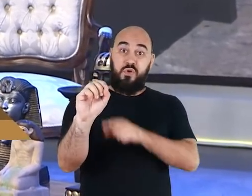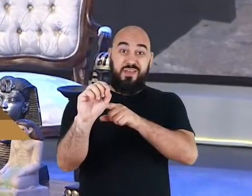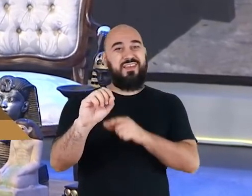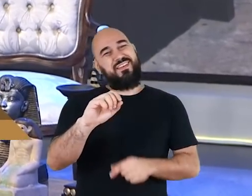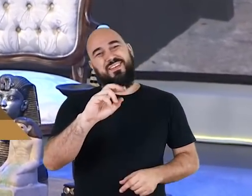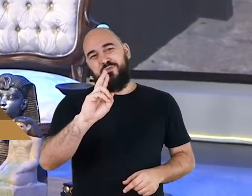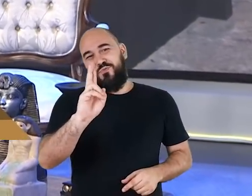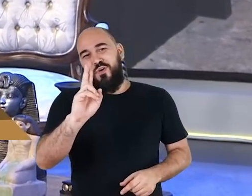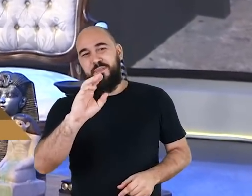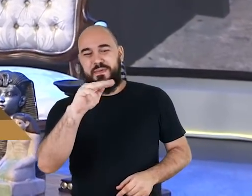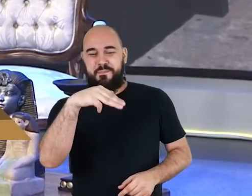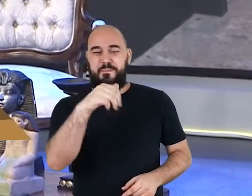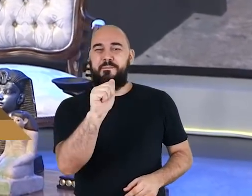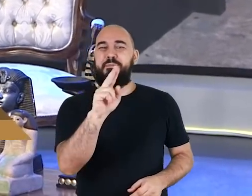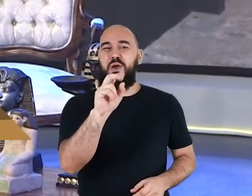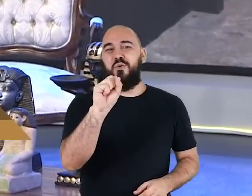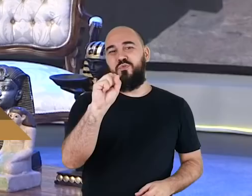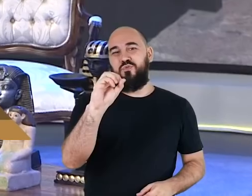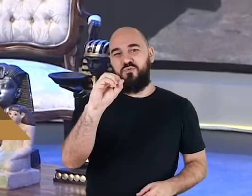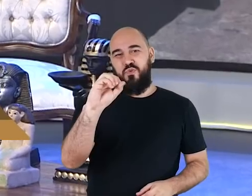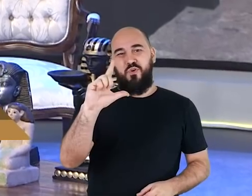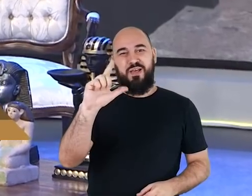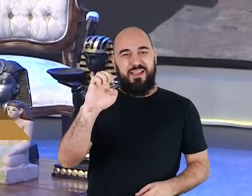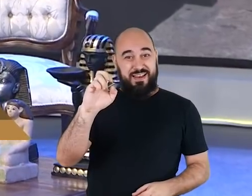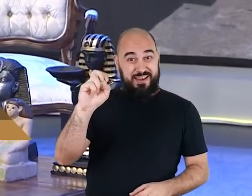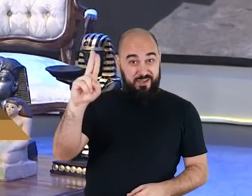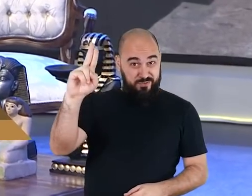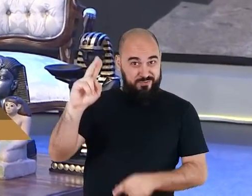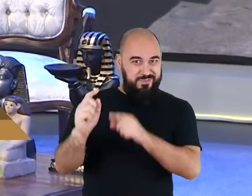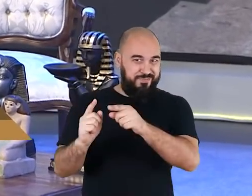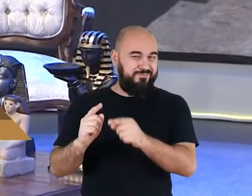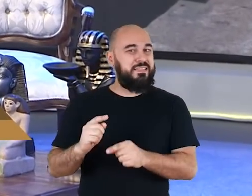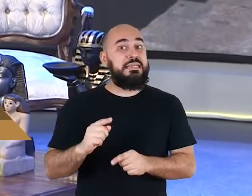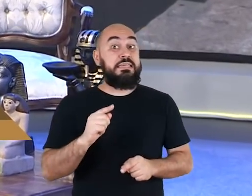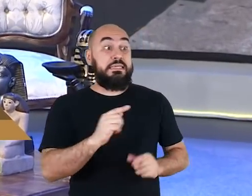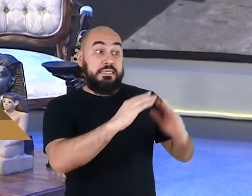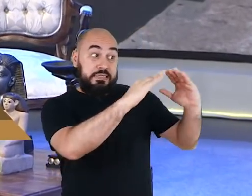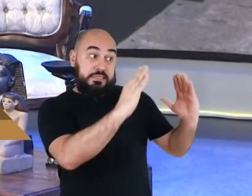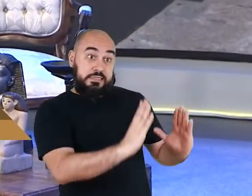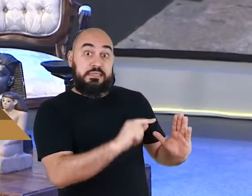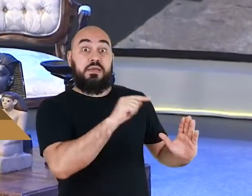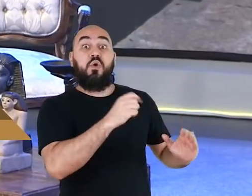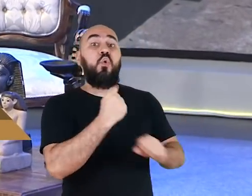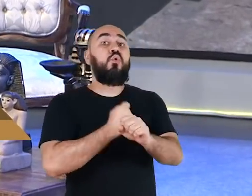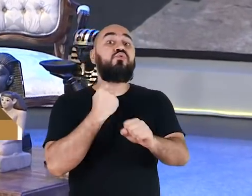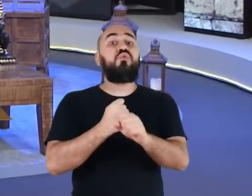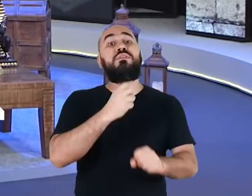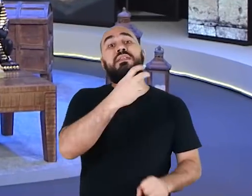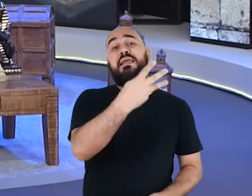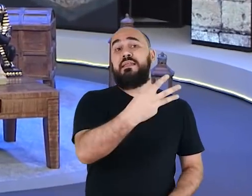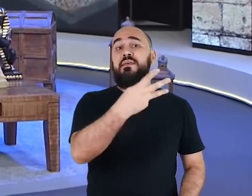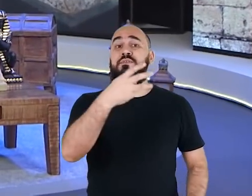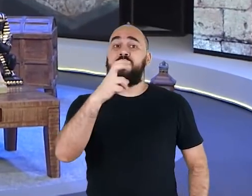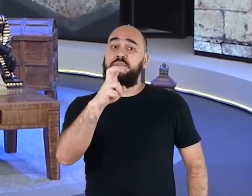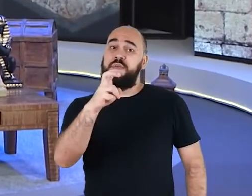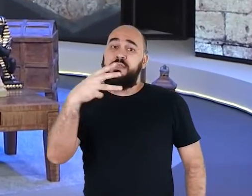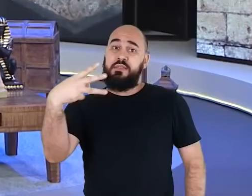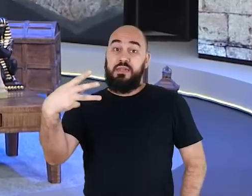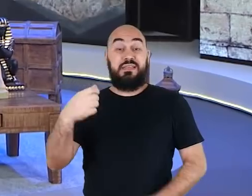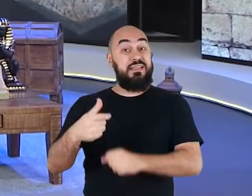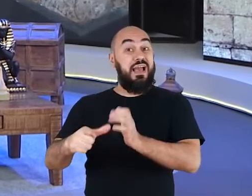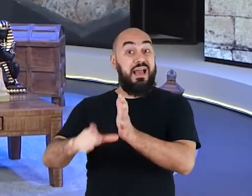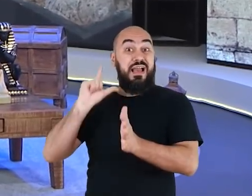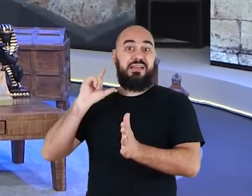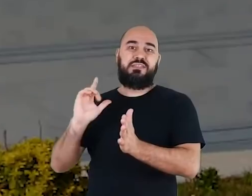Mausoléu, foi construída na cidade de Halicarnasso, em 353 a.C. Eu vou mostrá-la aqui para vocês como ela